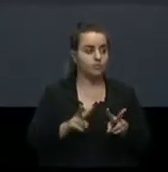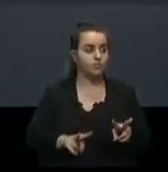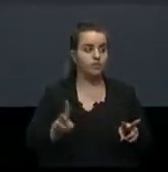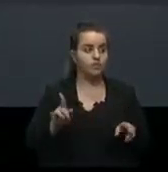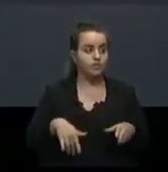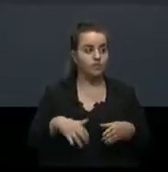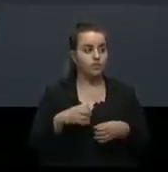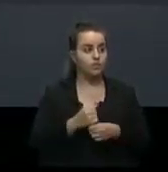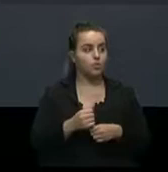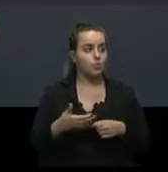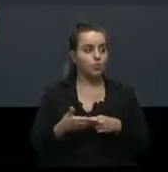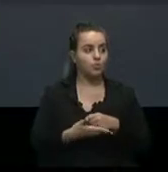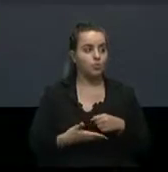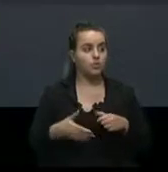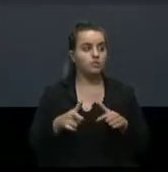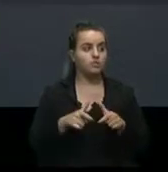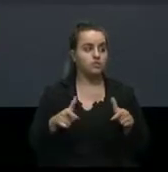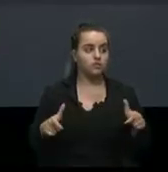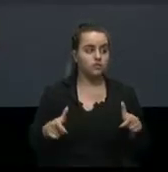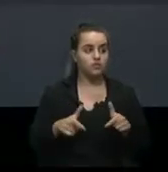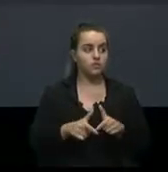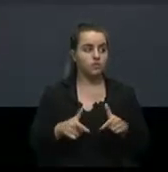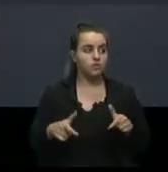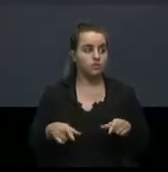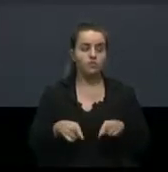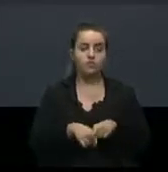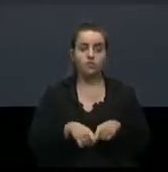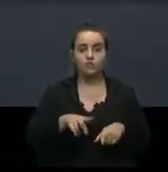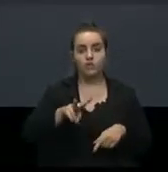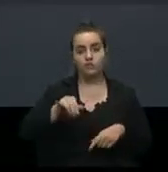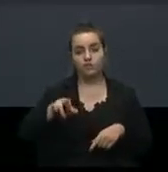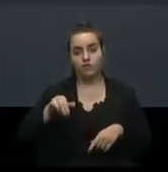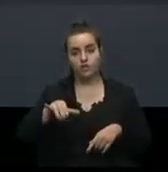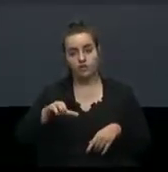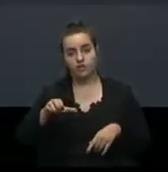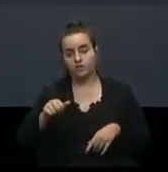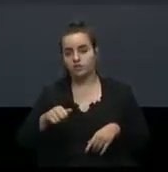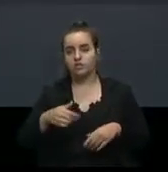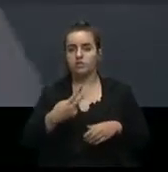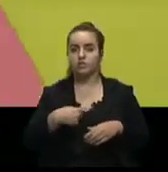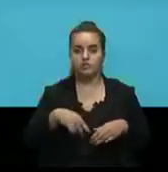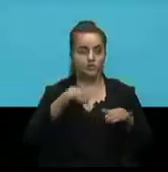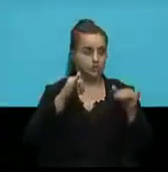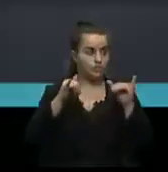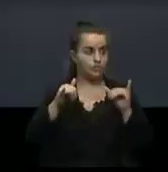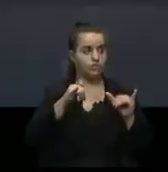são calculadas com base no tamanho das amostras e na variância de seus dados.